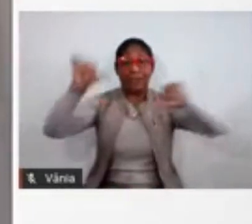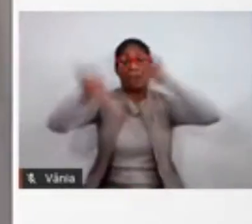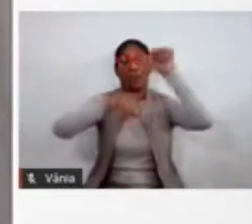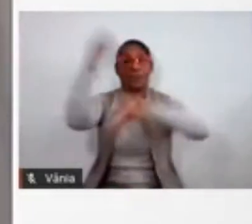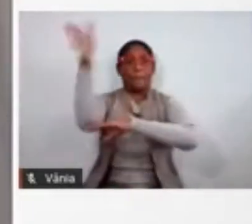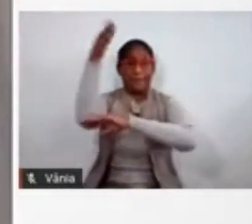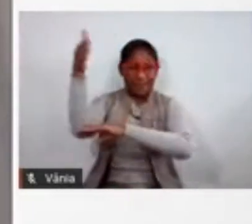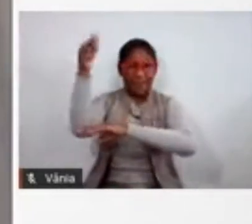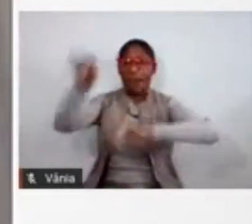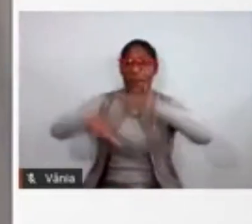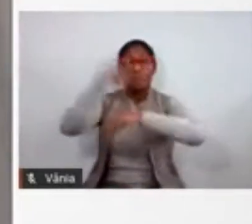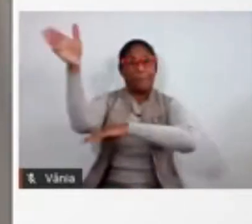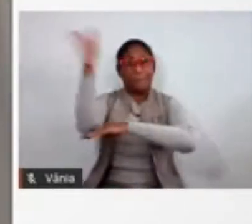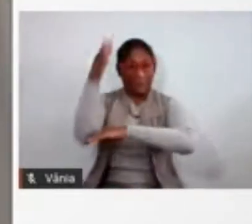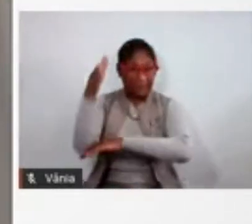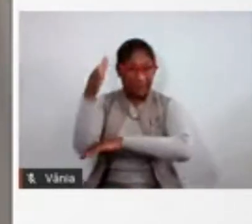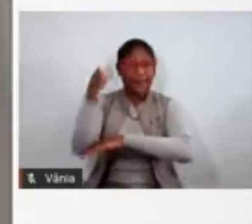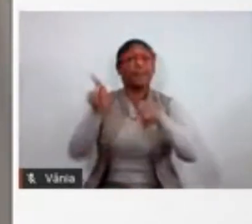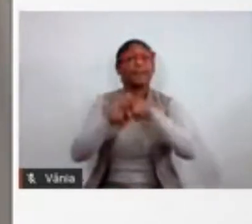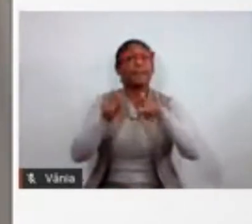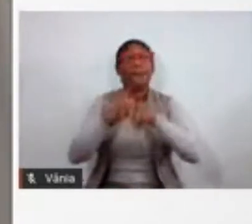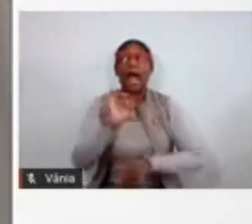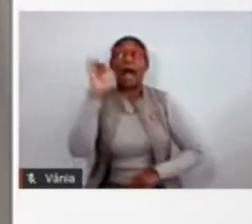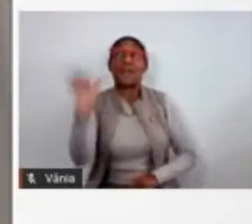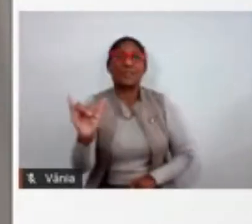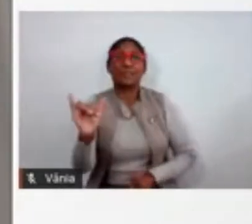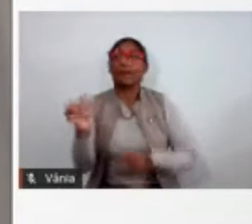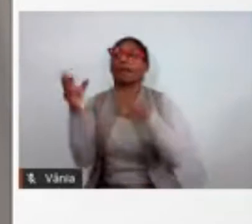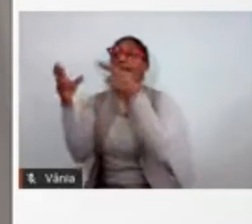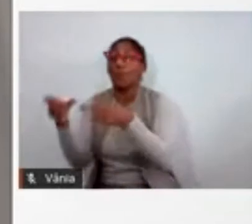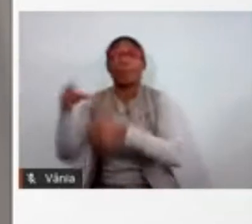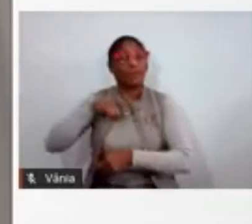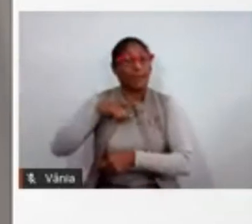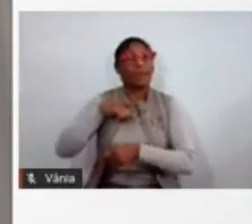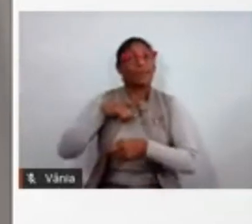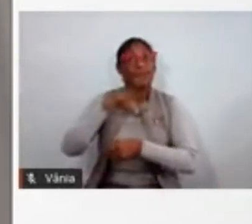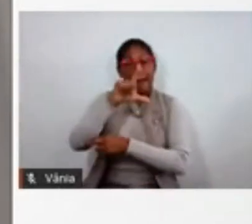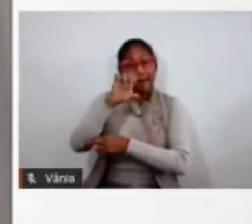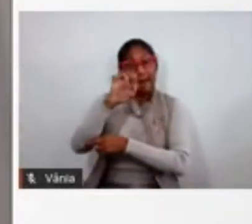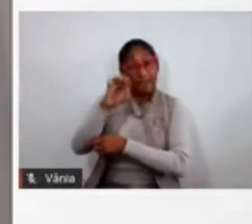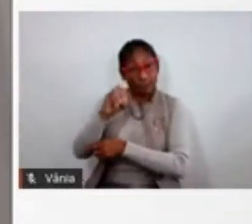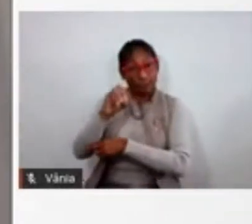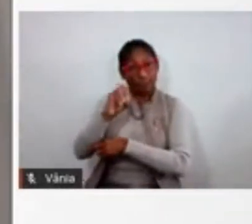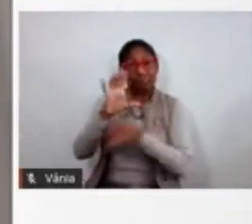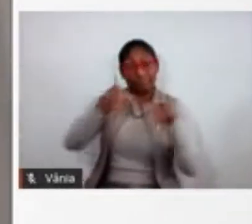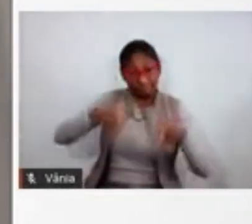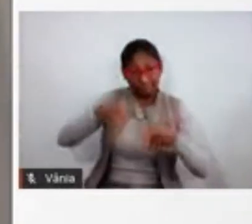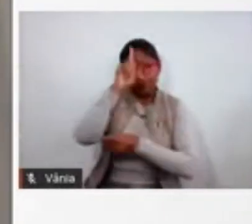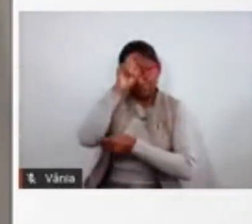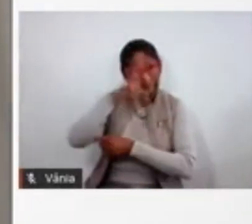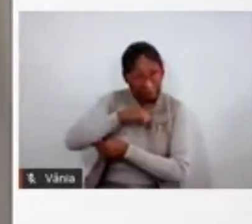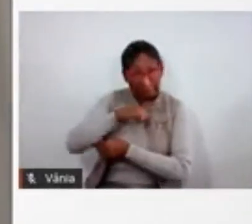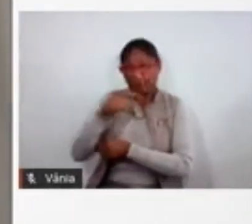sobre a disponibilidade de leitos de UTI na sua região, alertando justamente sobre